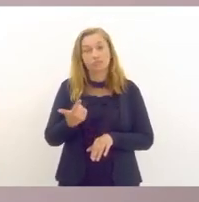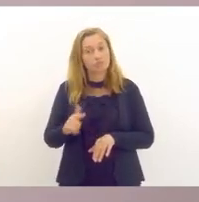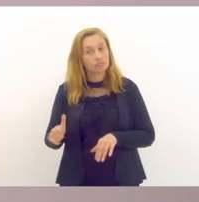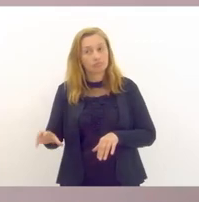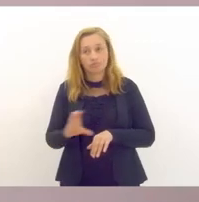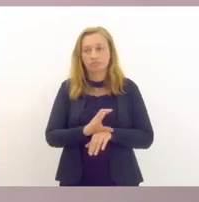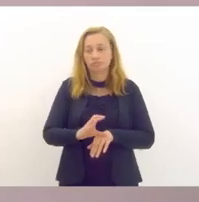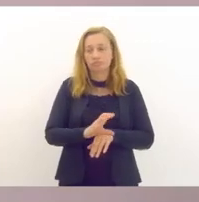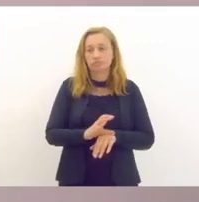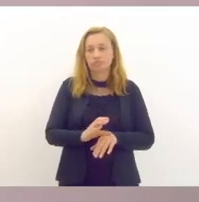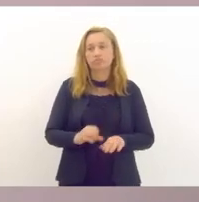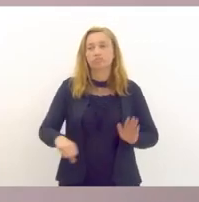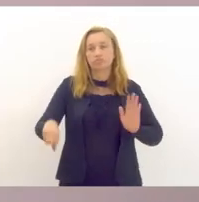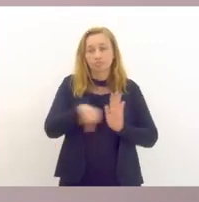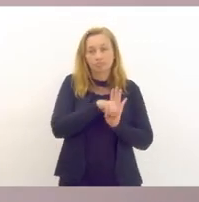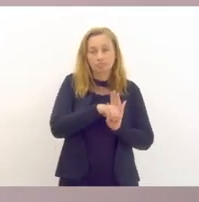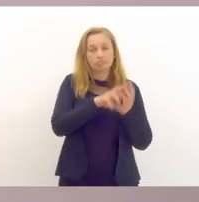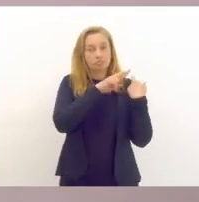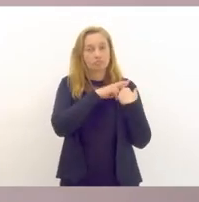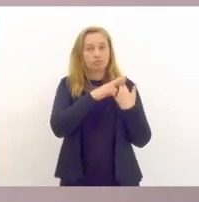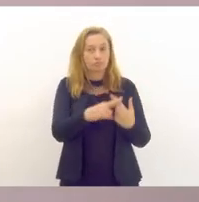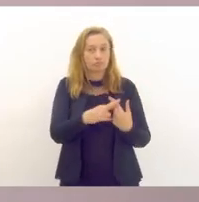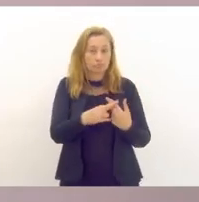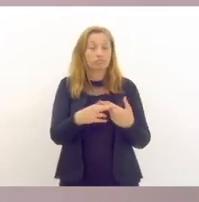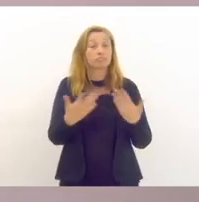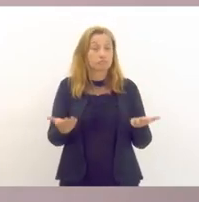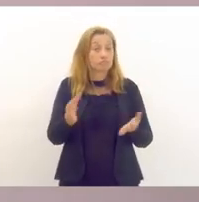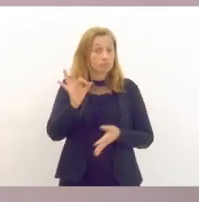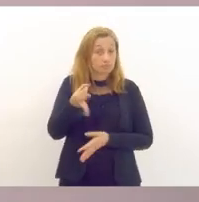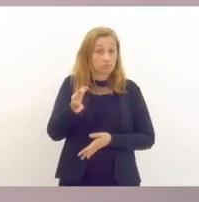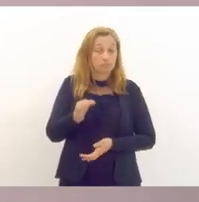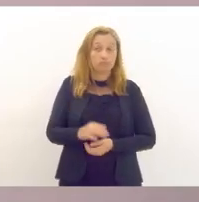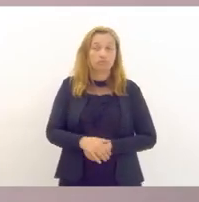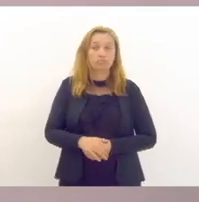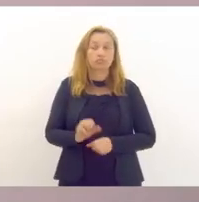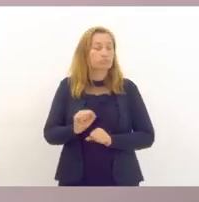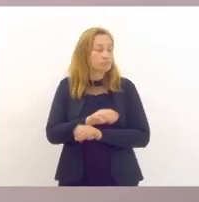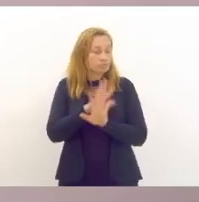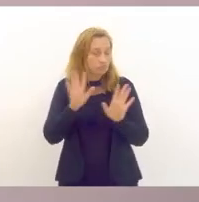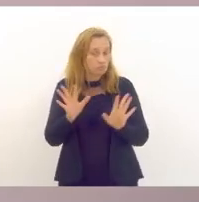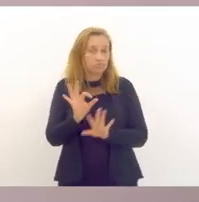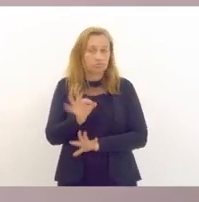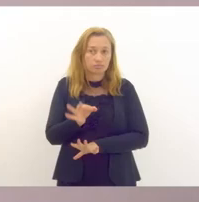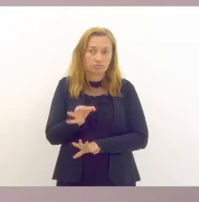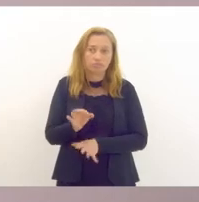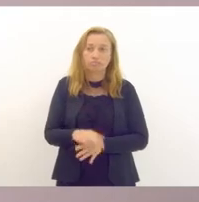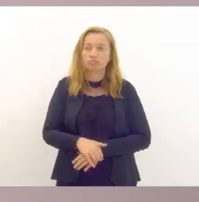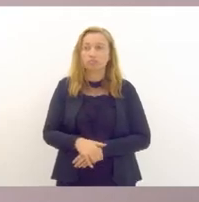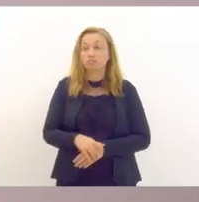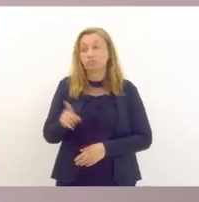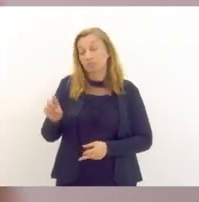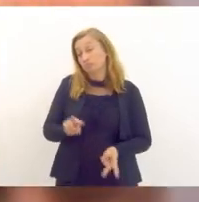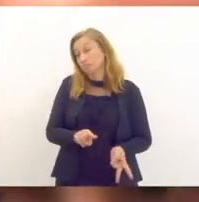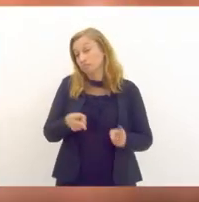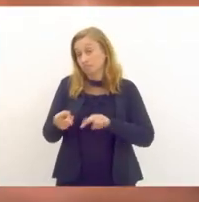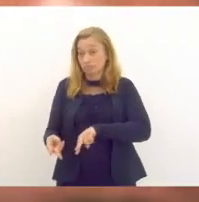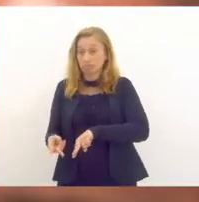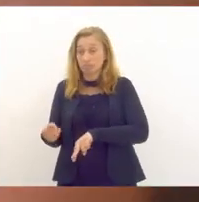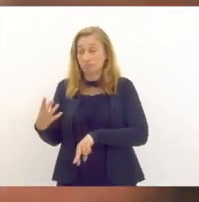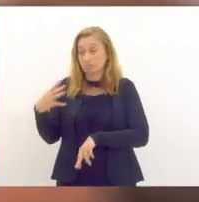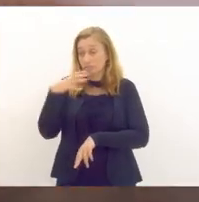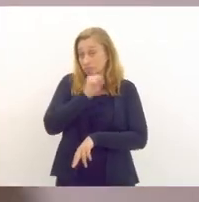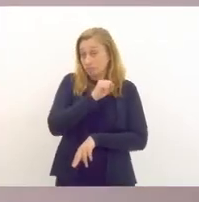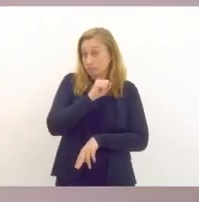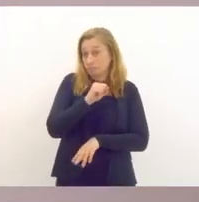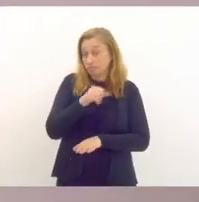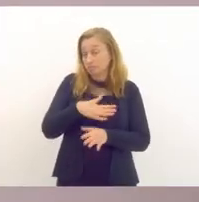Encore em crime de responsabilidade isso é muito claro se é claríssimo tanto é claro que ele caminha imediatamente